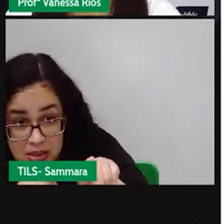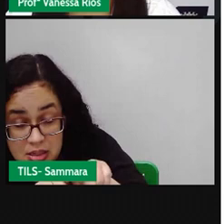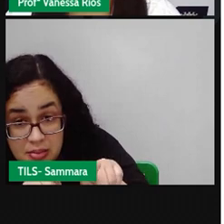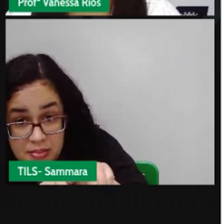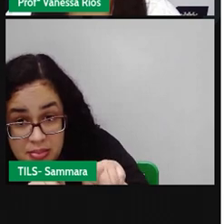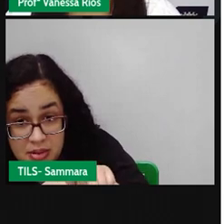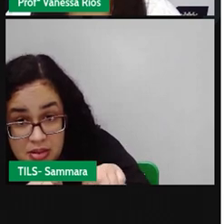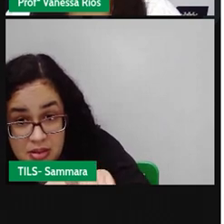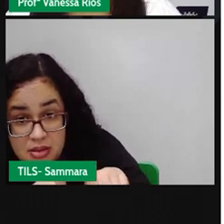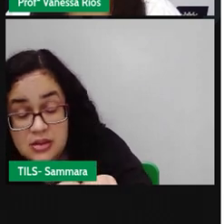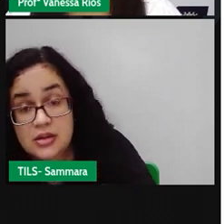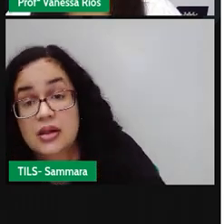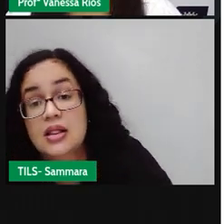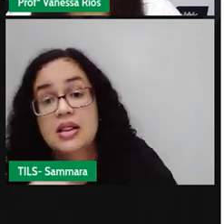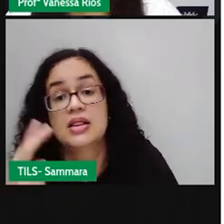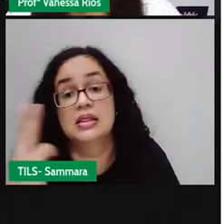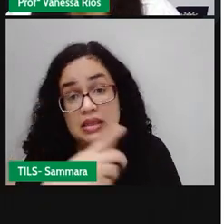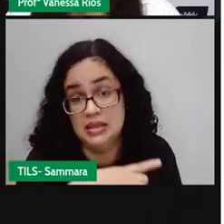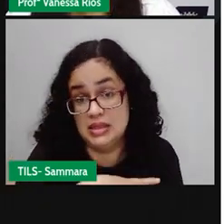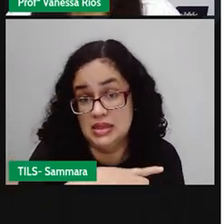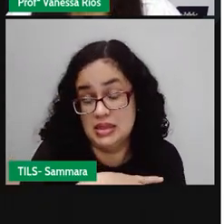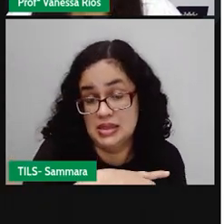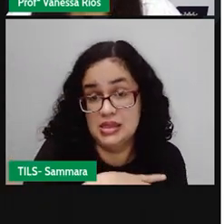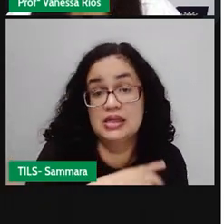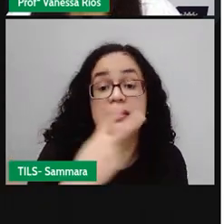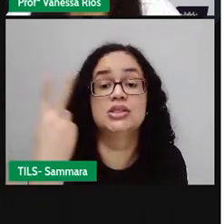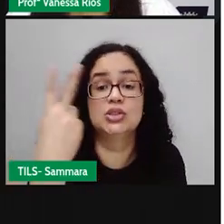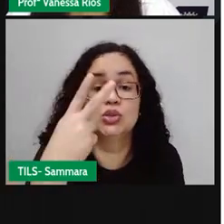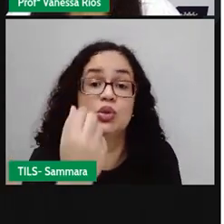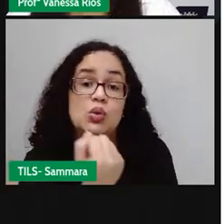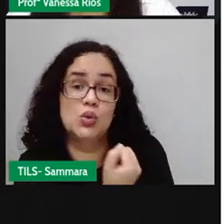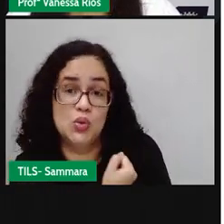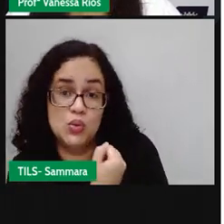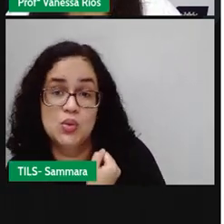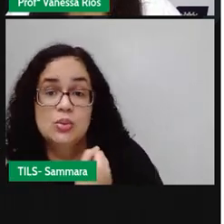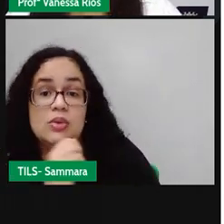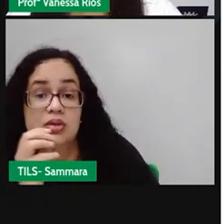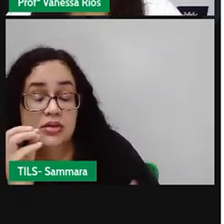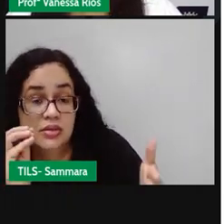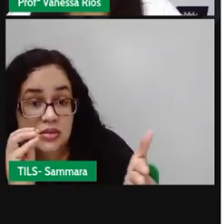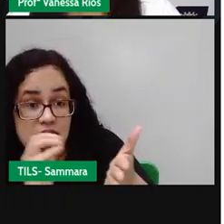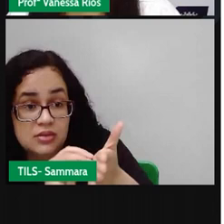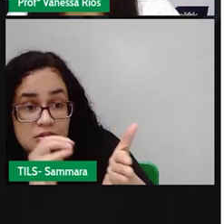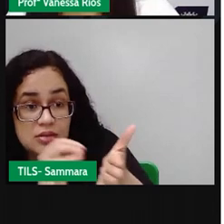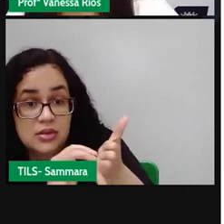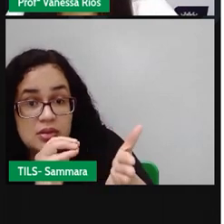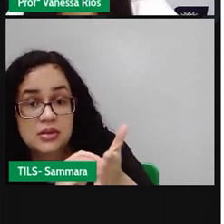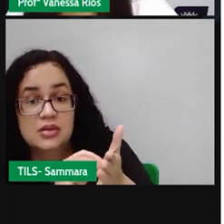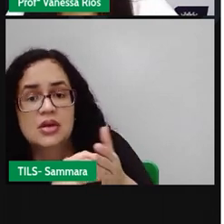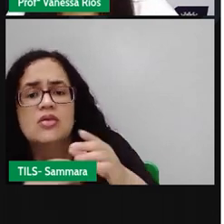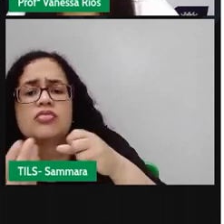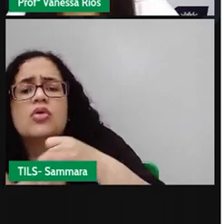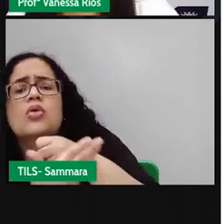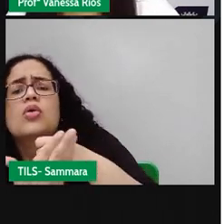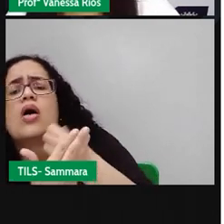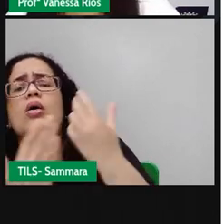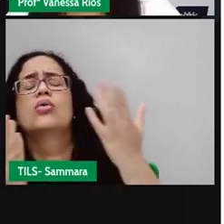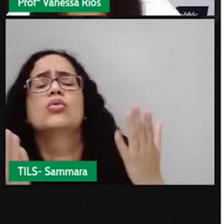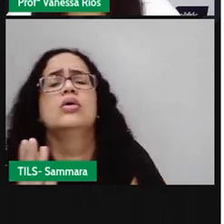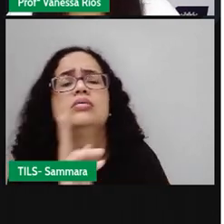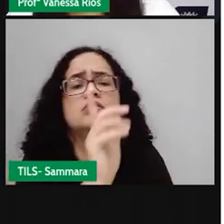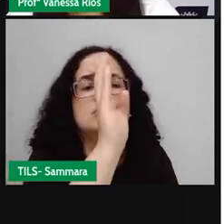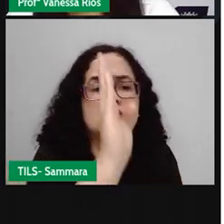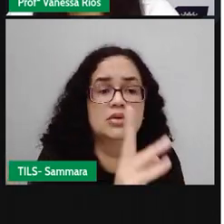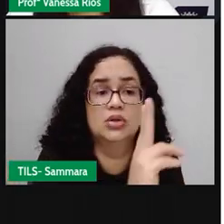é? Vai aparecer nesta peça que está faltando. Mas aí vai aparecer na base ou vai aparecer